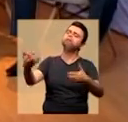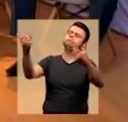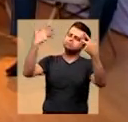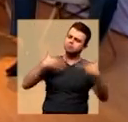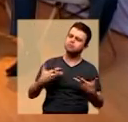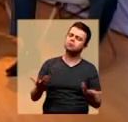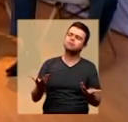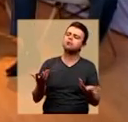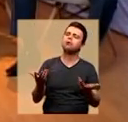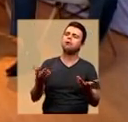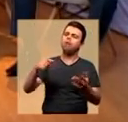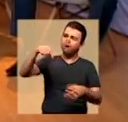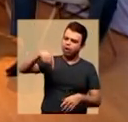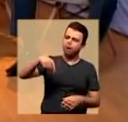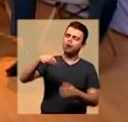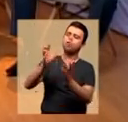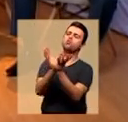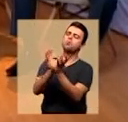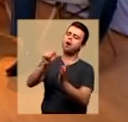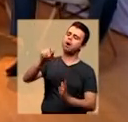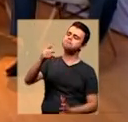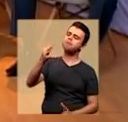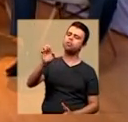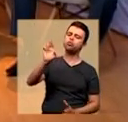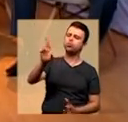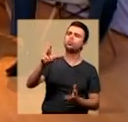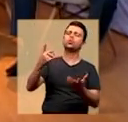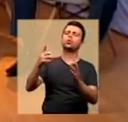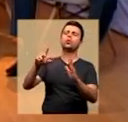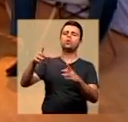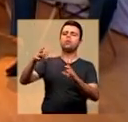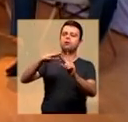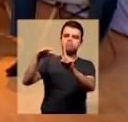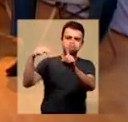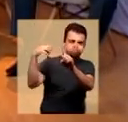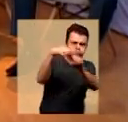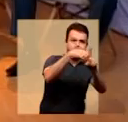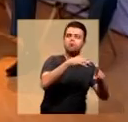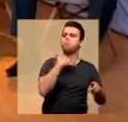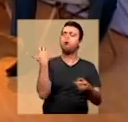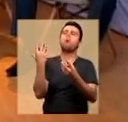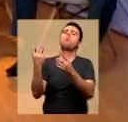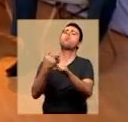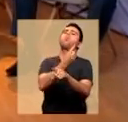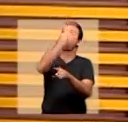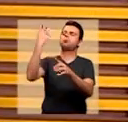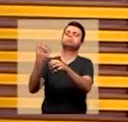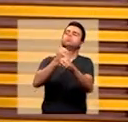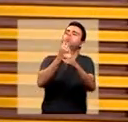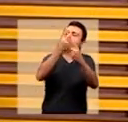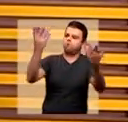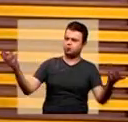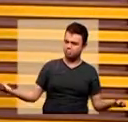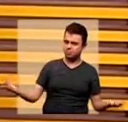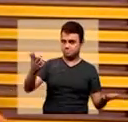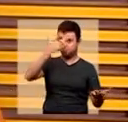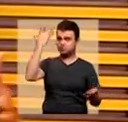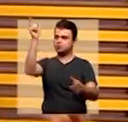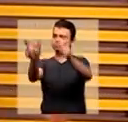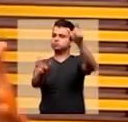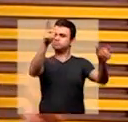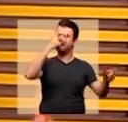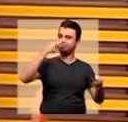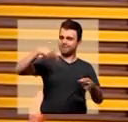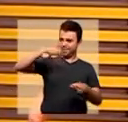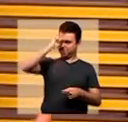você me explicasse qual que é a estatística da Patru no caso de óbito e também como é que funciona. Parece que tem uma questão de que muita